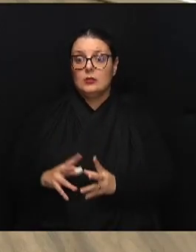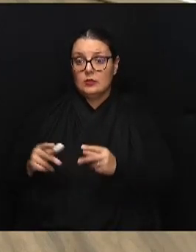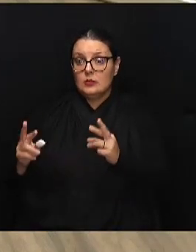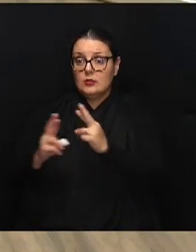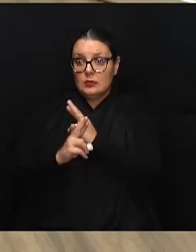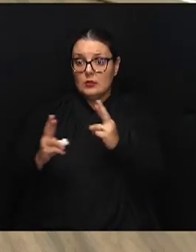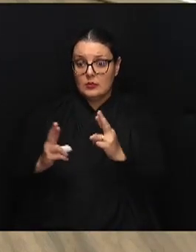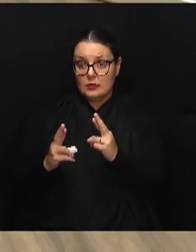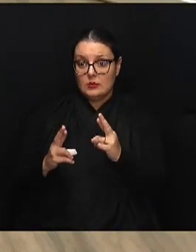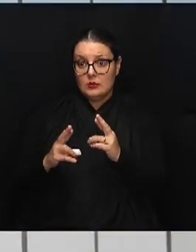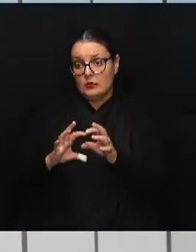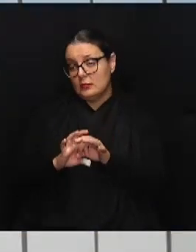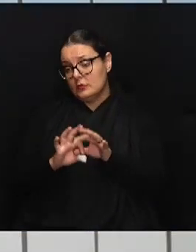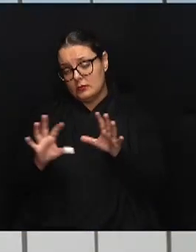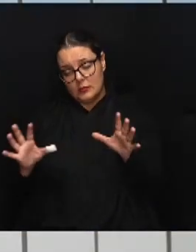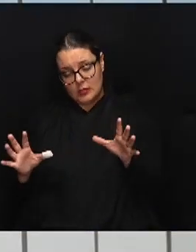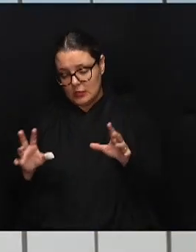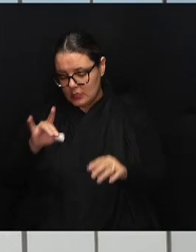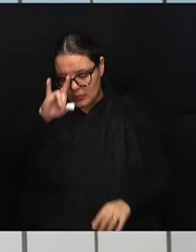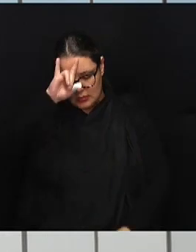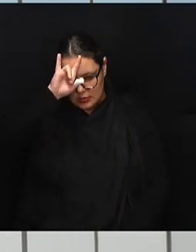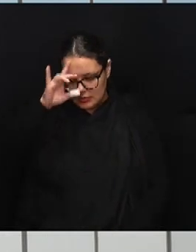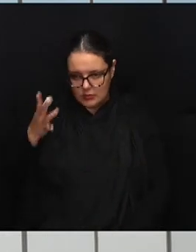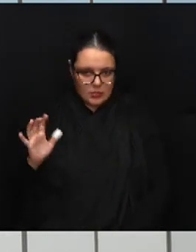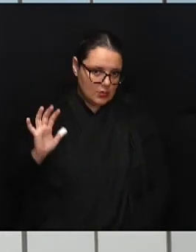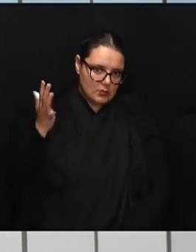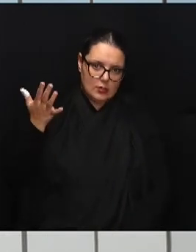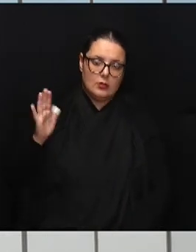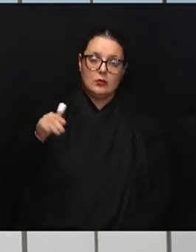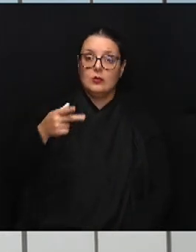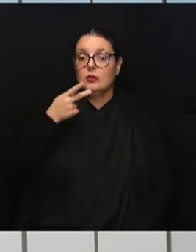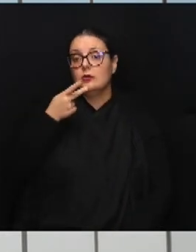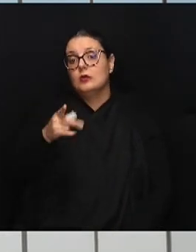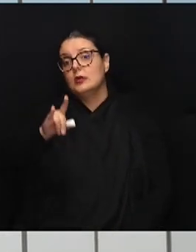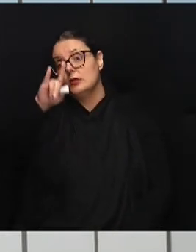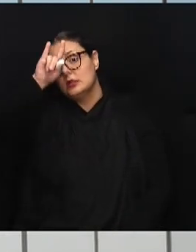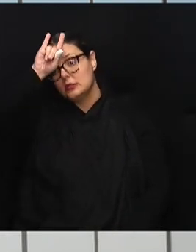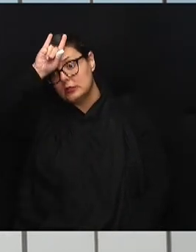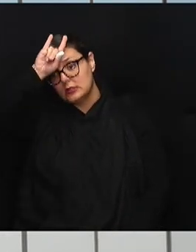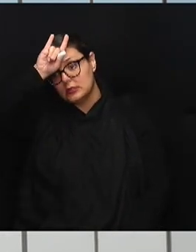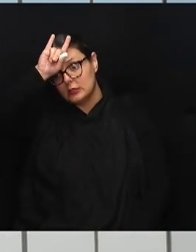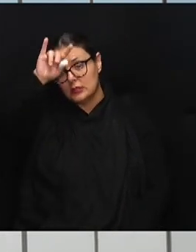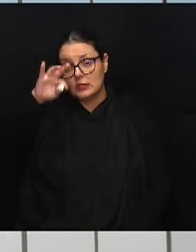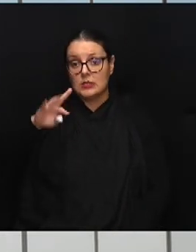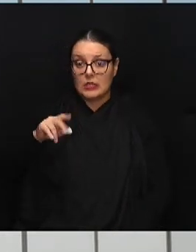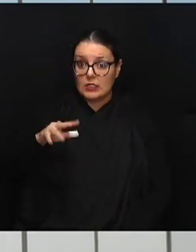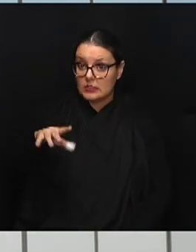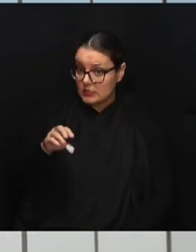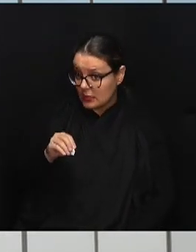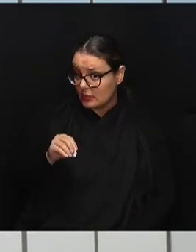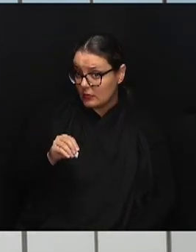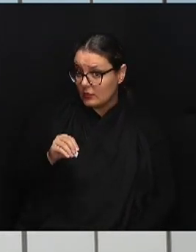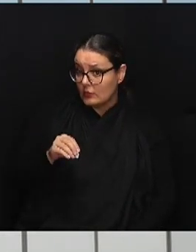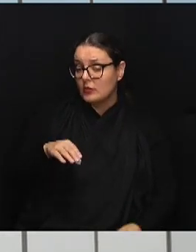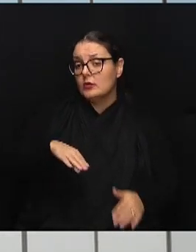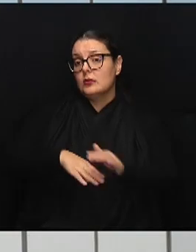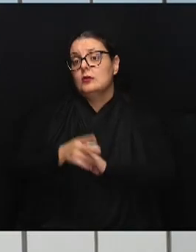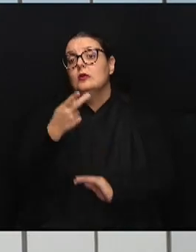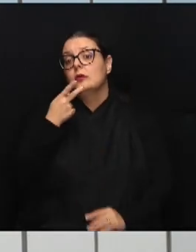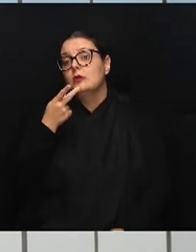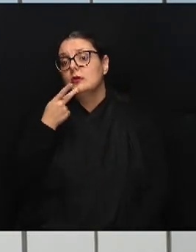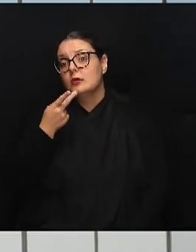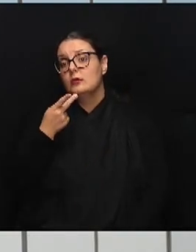está sujeita a traições, né? Então, quando a gente fala em traição, a gente costuma falar sobre a